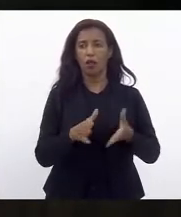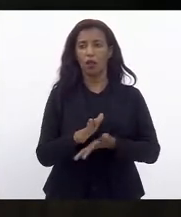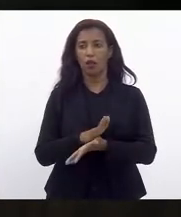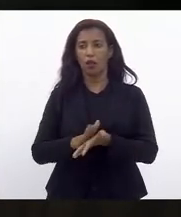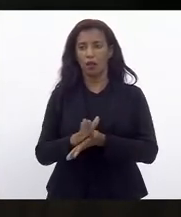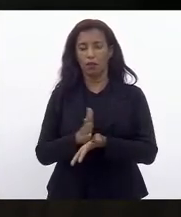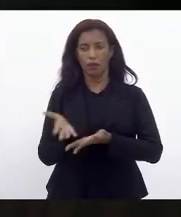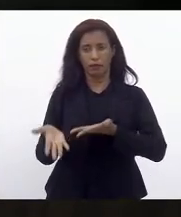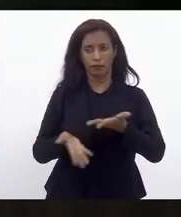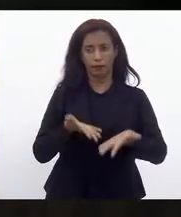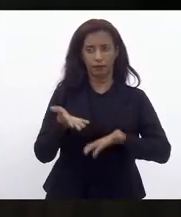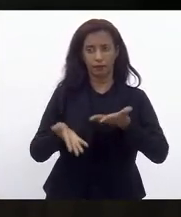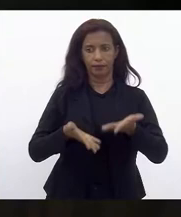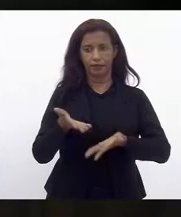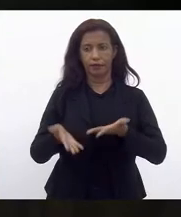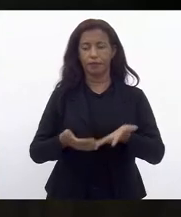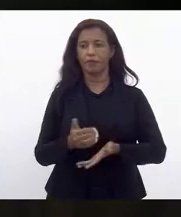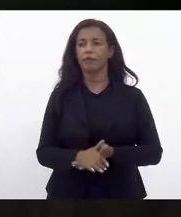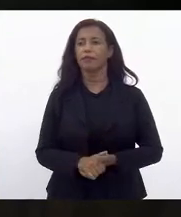mais a tratar